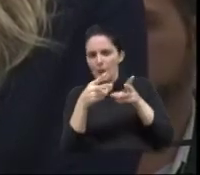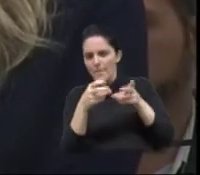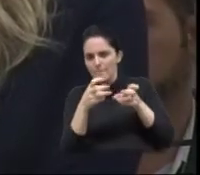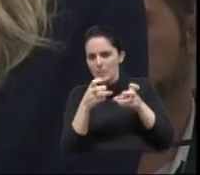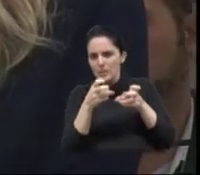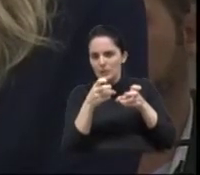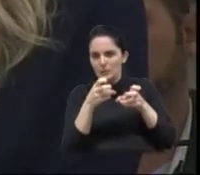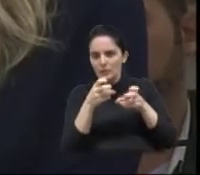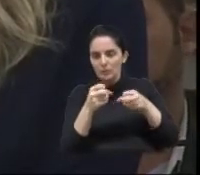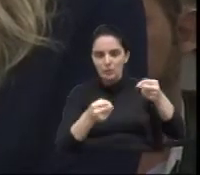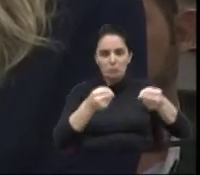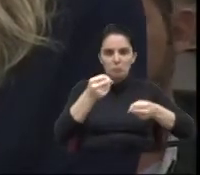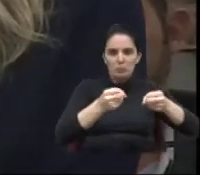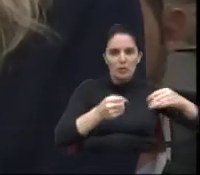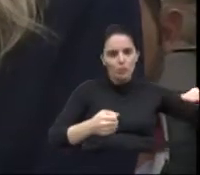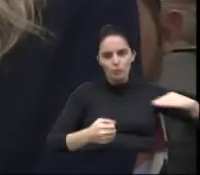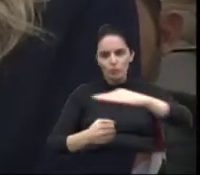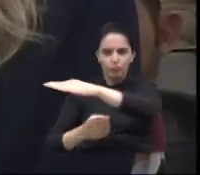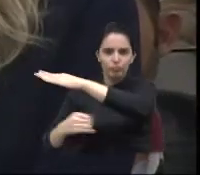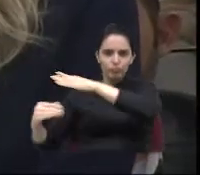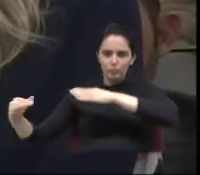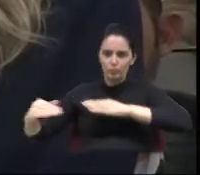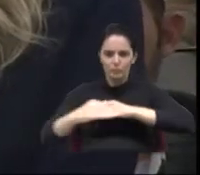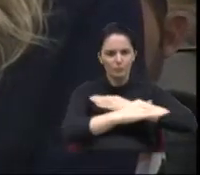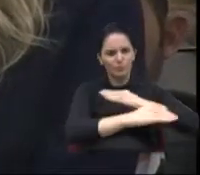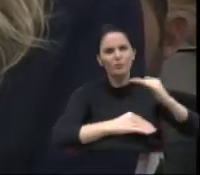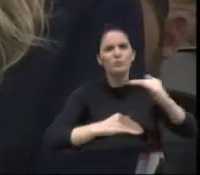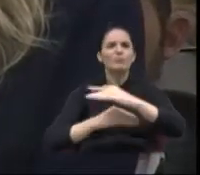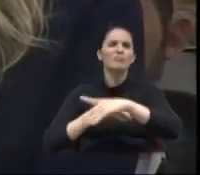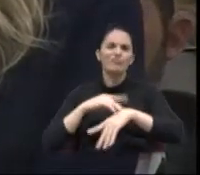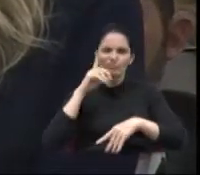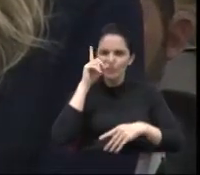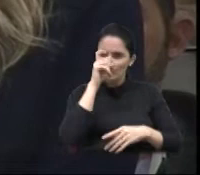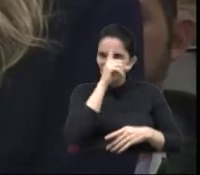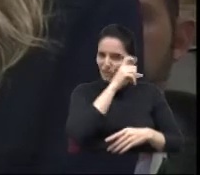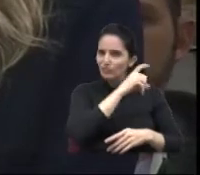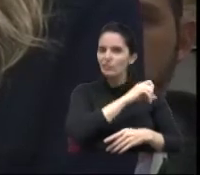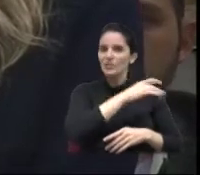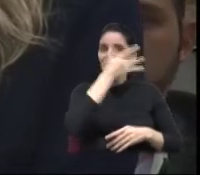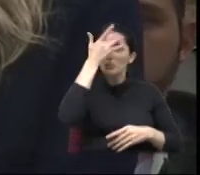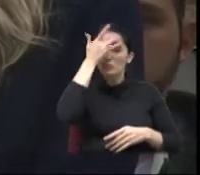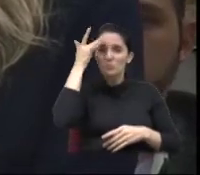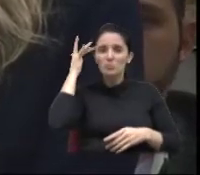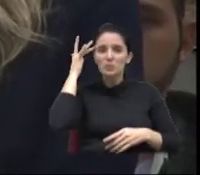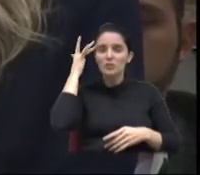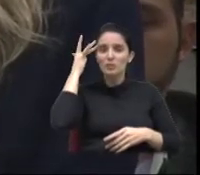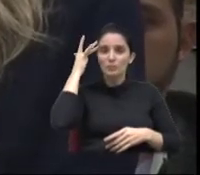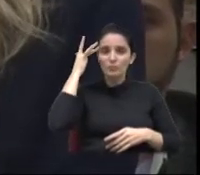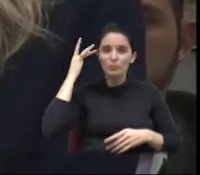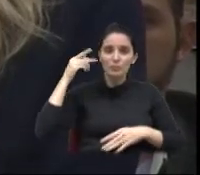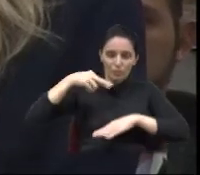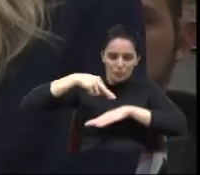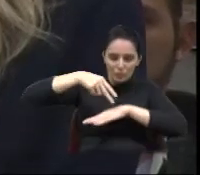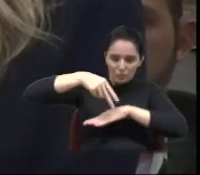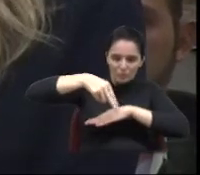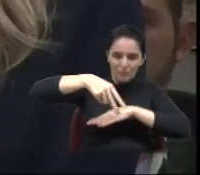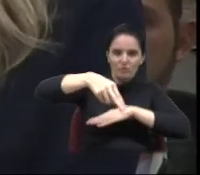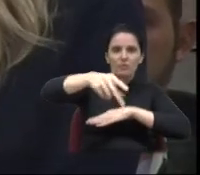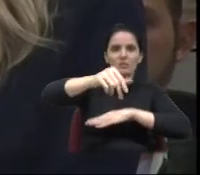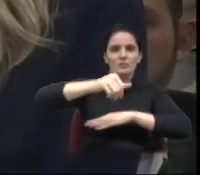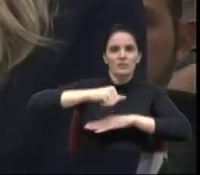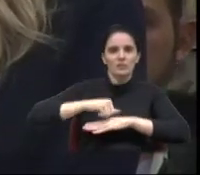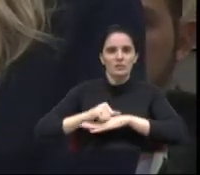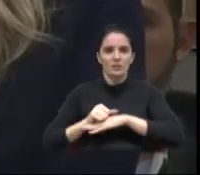muito grande também a travessia dos pedestres, que, além de correr risco,